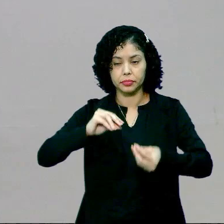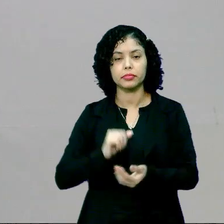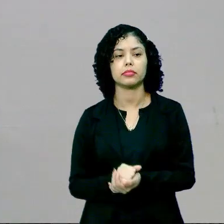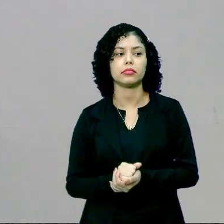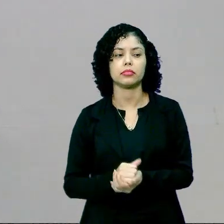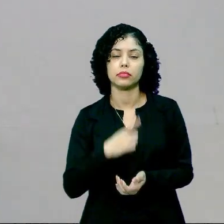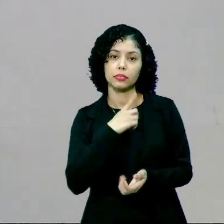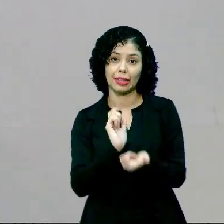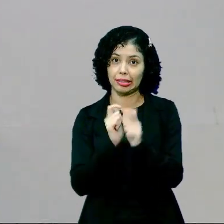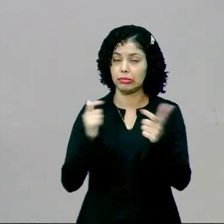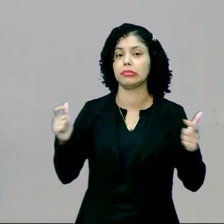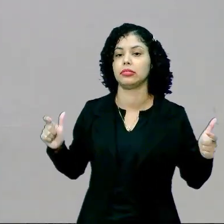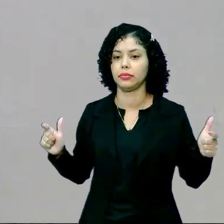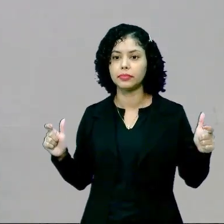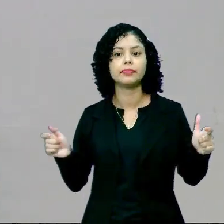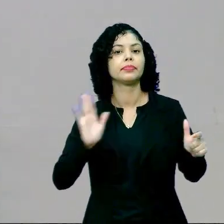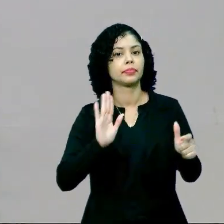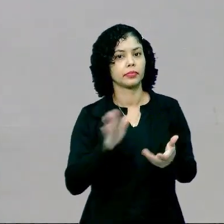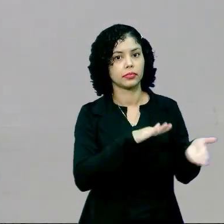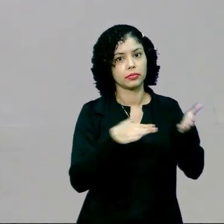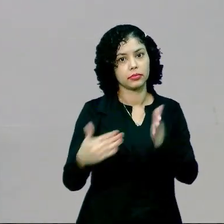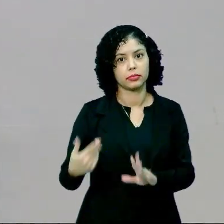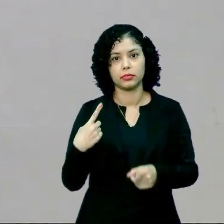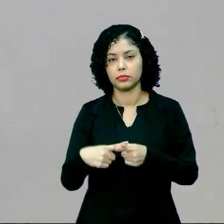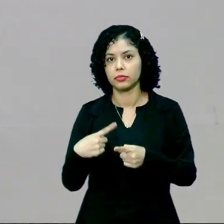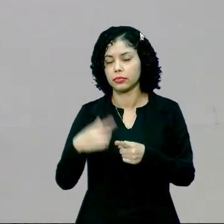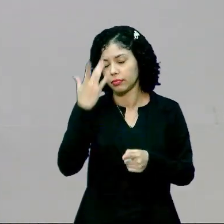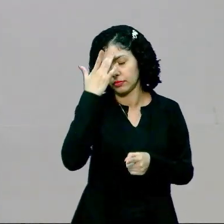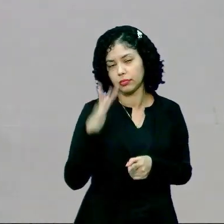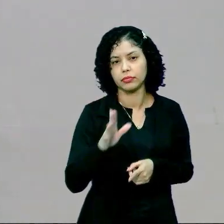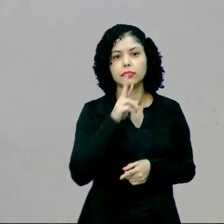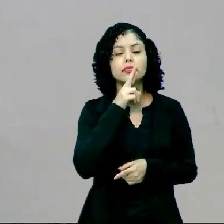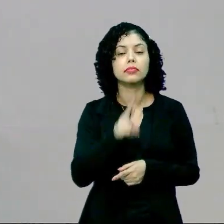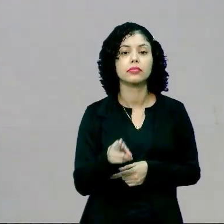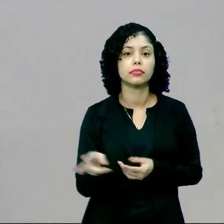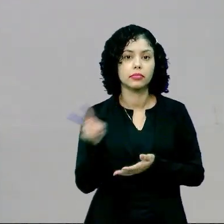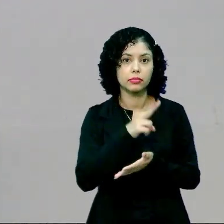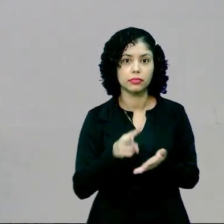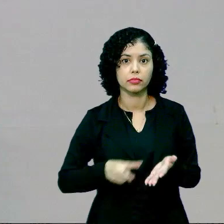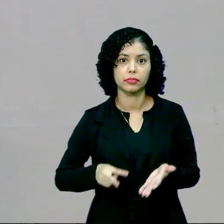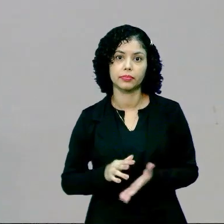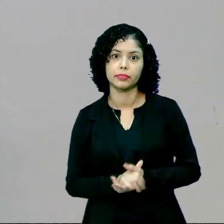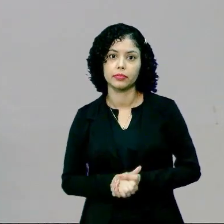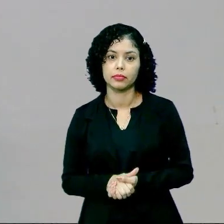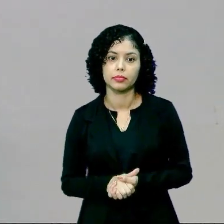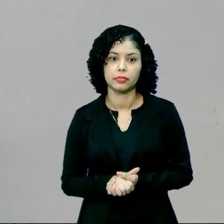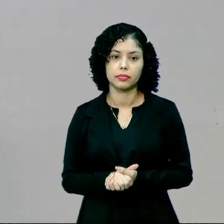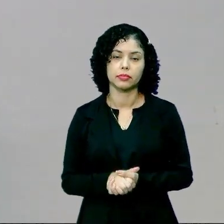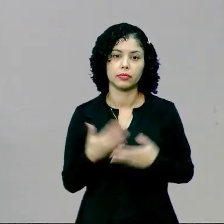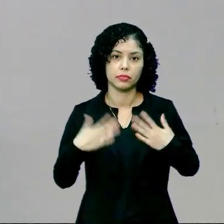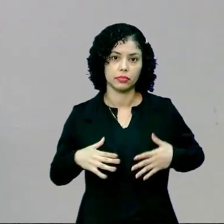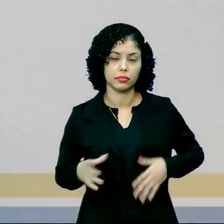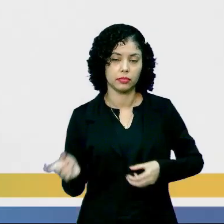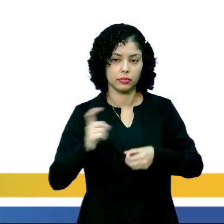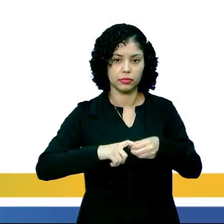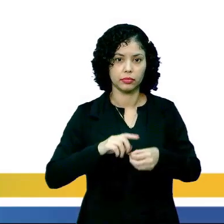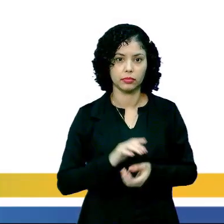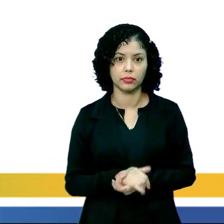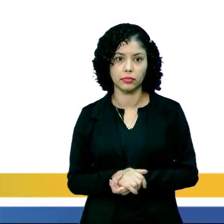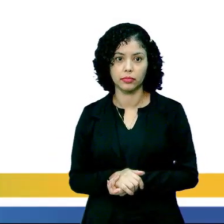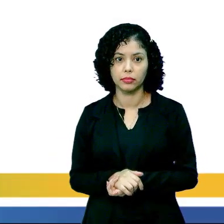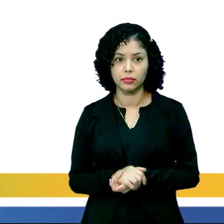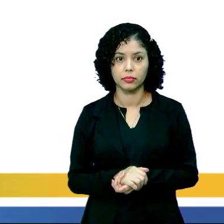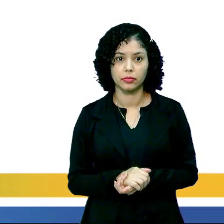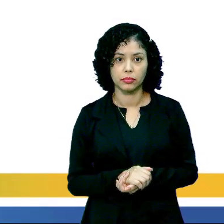questão que tem uma reação enorme e eu já passo ela porque eu não sei resolver mas eu nem sei que ali a questão ainda questão tranquila volta lá olha